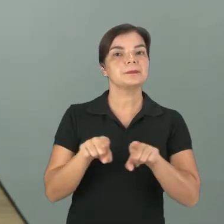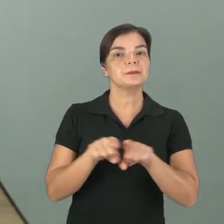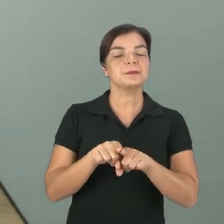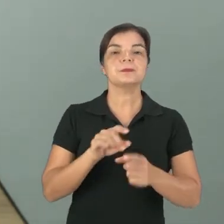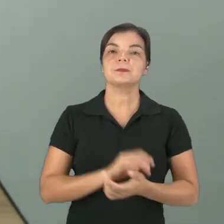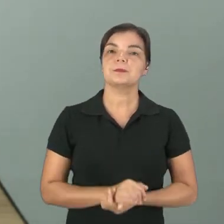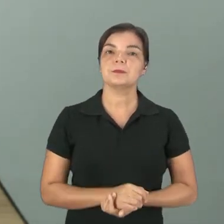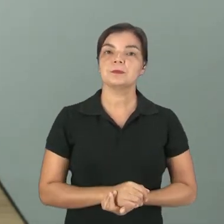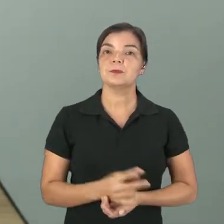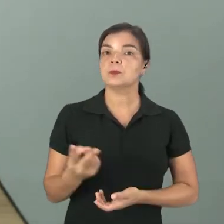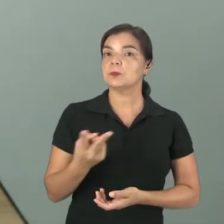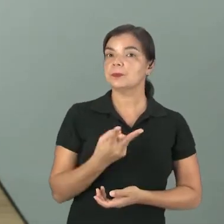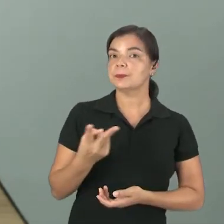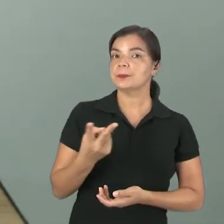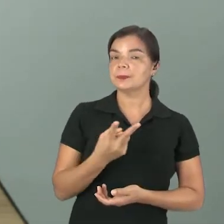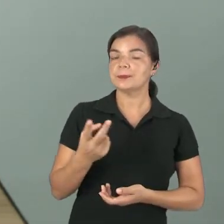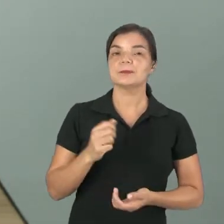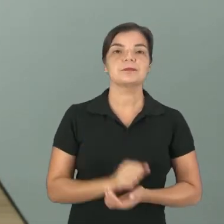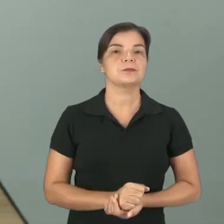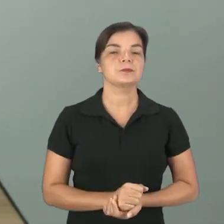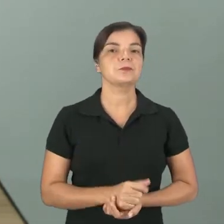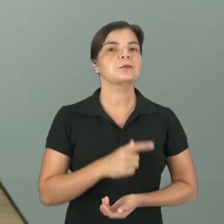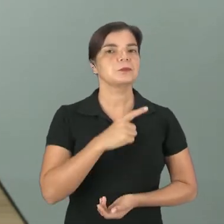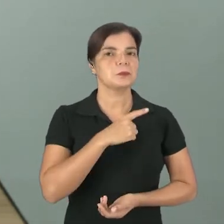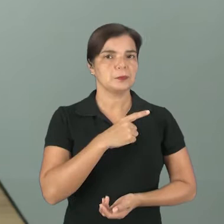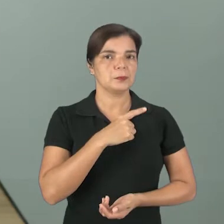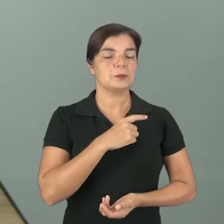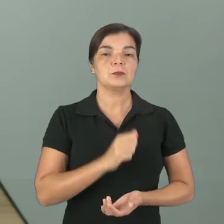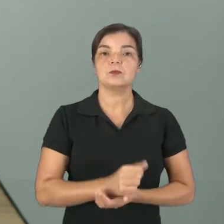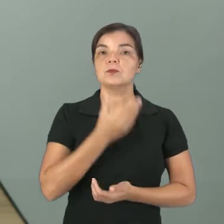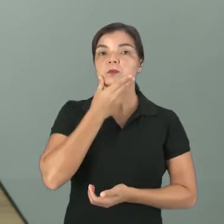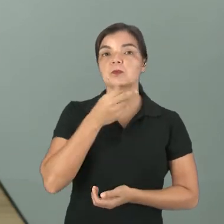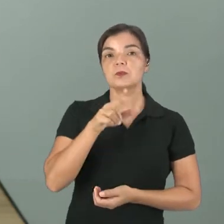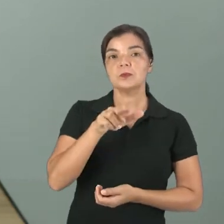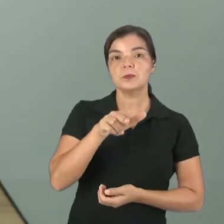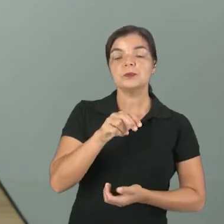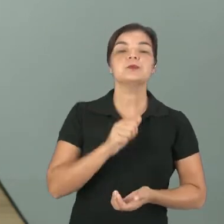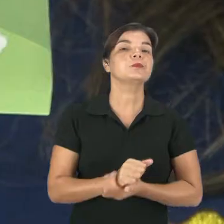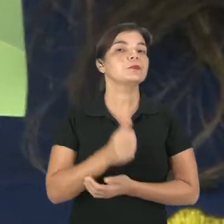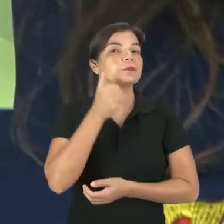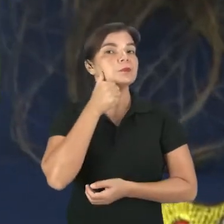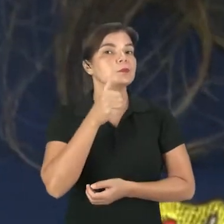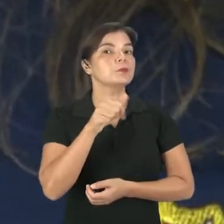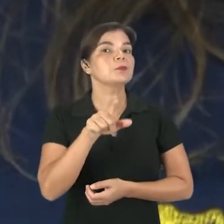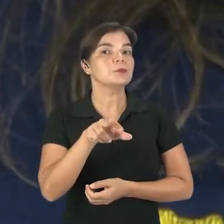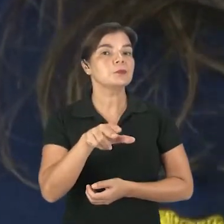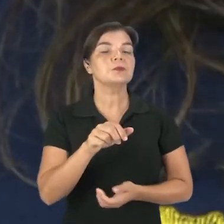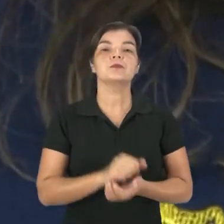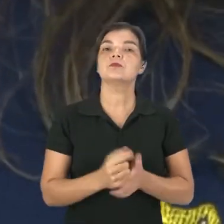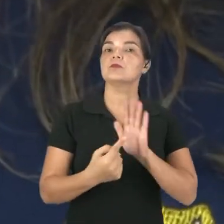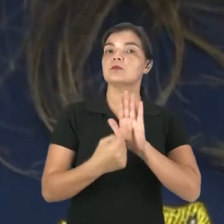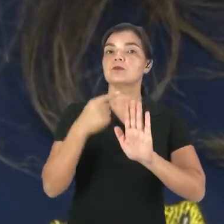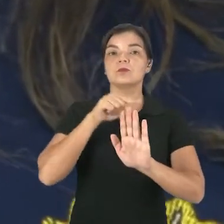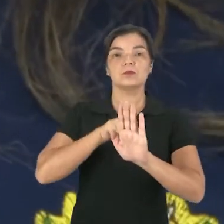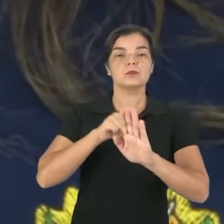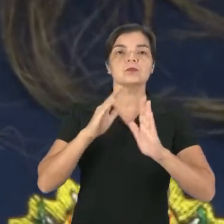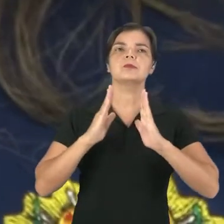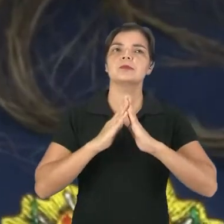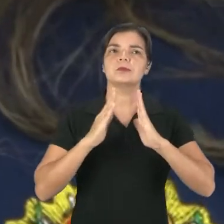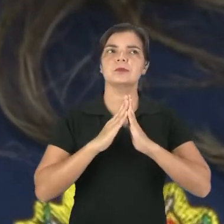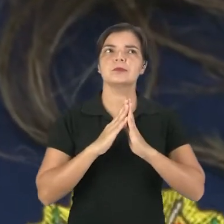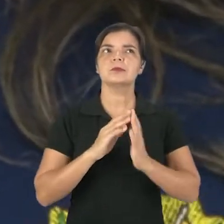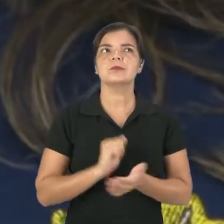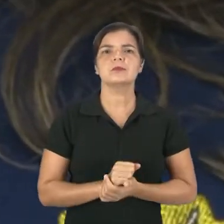aqui um casal agora. Olha, temos aqui um casal de irmãos, um menino e uma menina. Por trás deles nós vemos uma